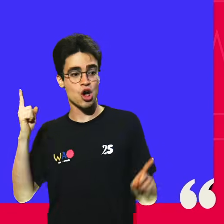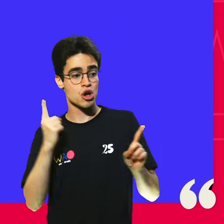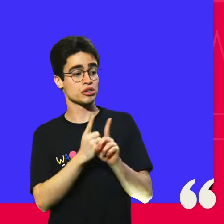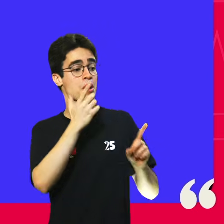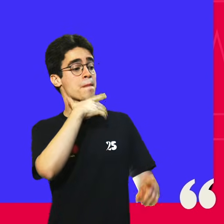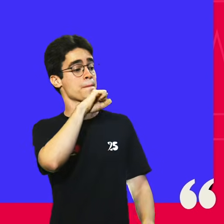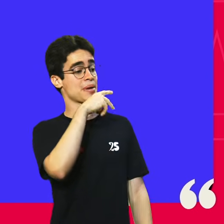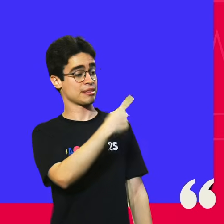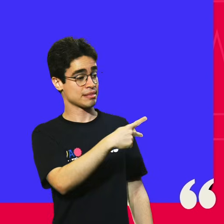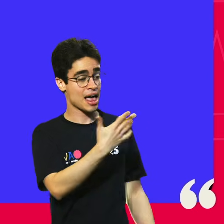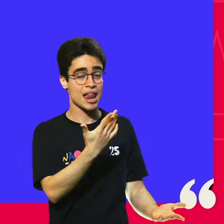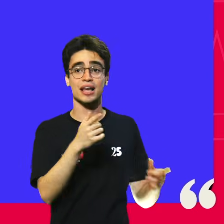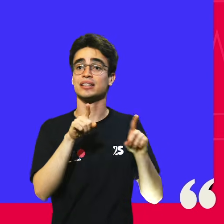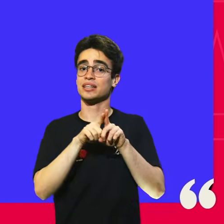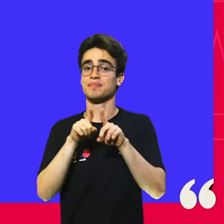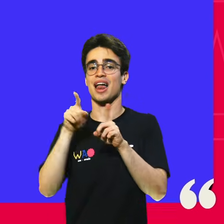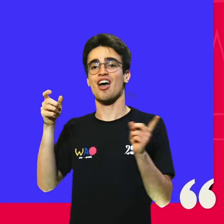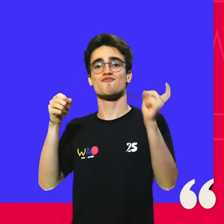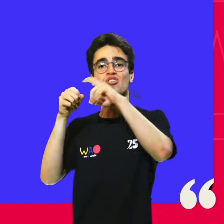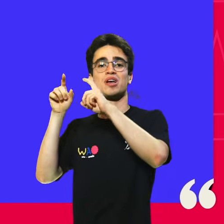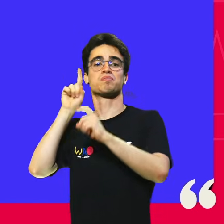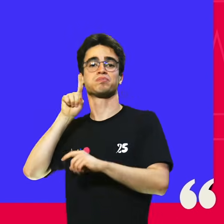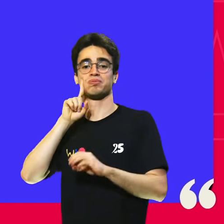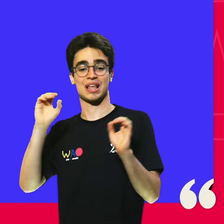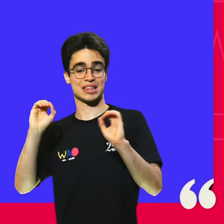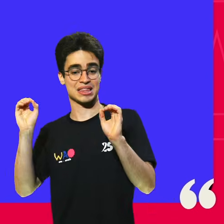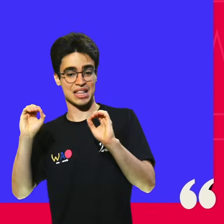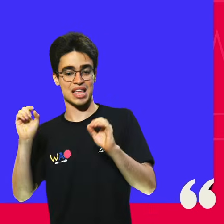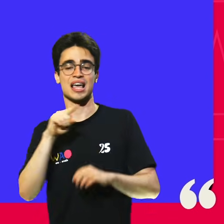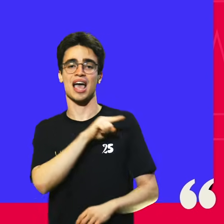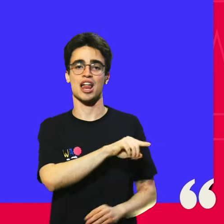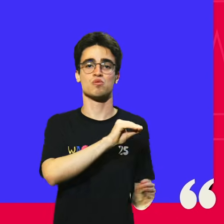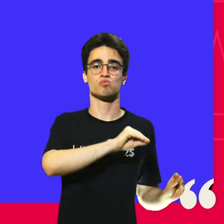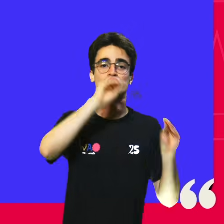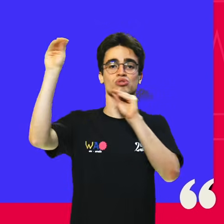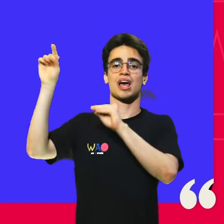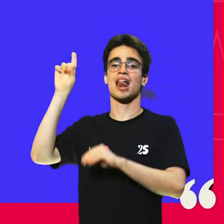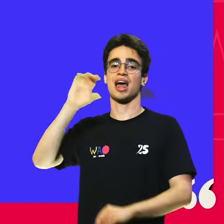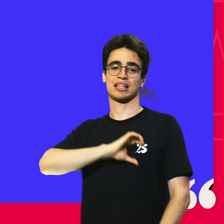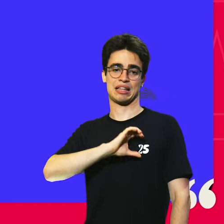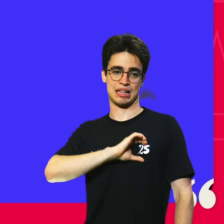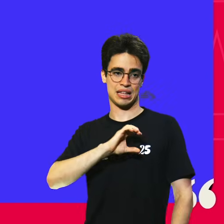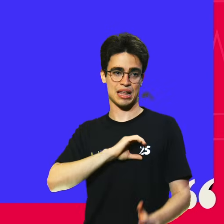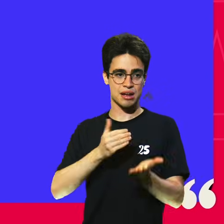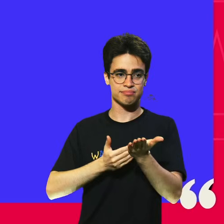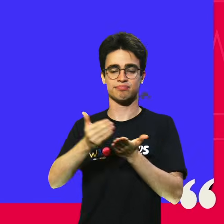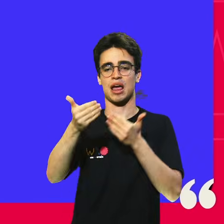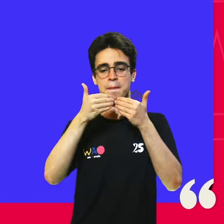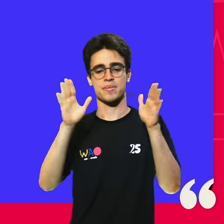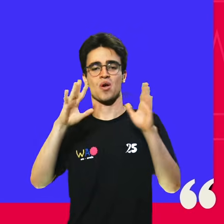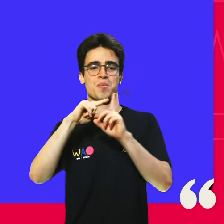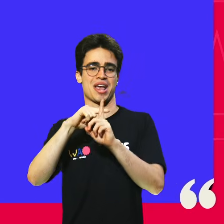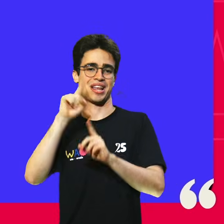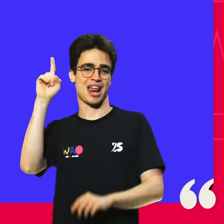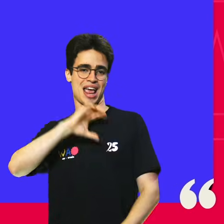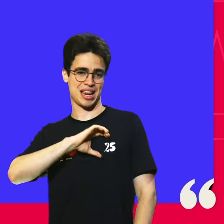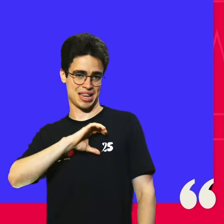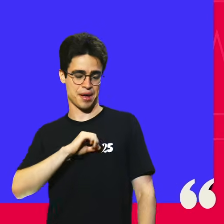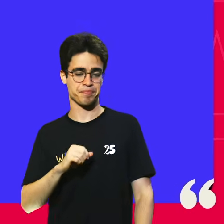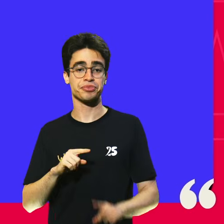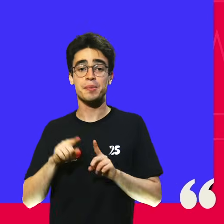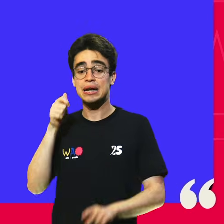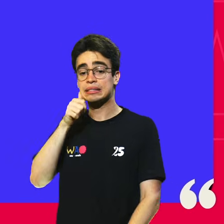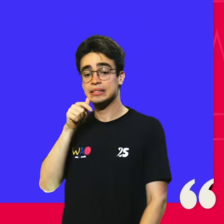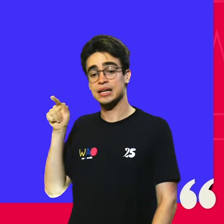invés de voltarem para os Estados Unidos, da onde a mãe dela é, eles foram para o Canadá, começar uma igreja no Canadá. Mas quando Gabriela